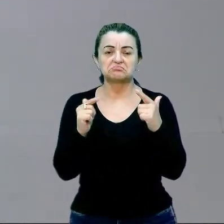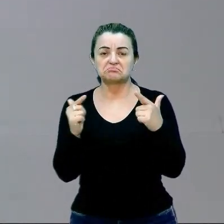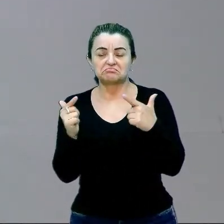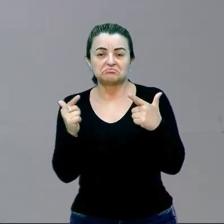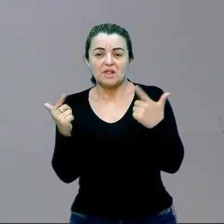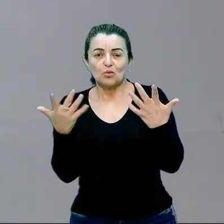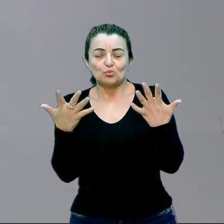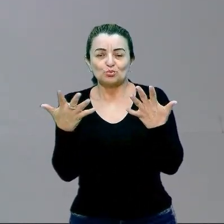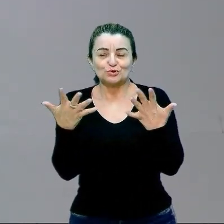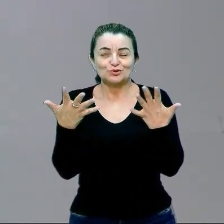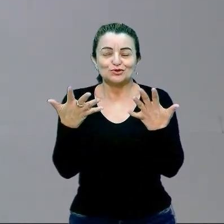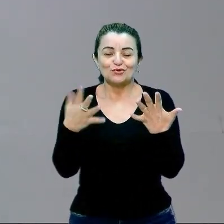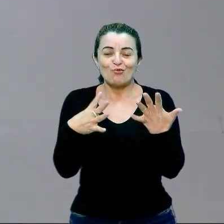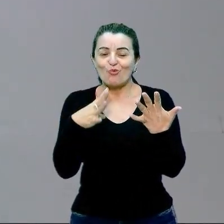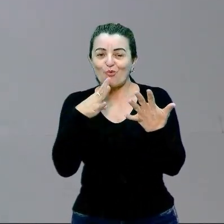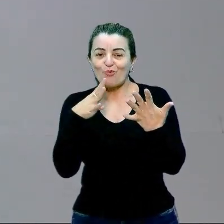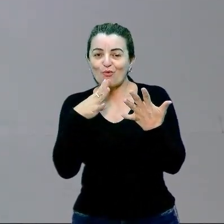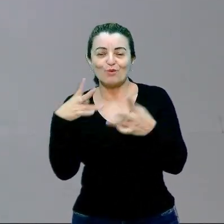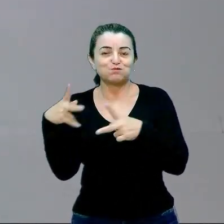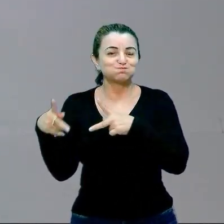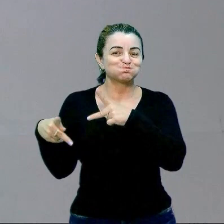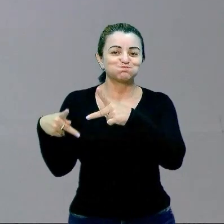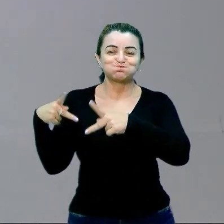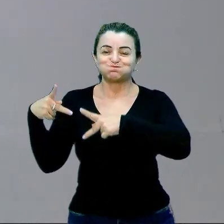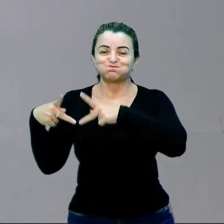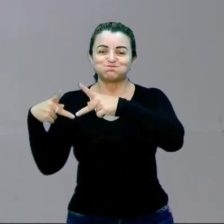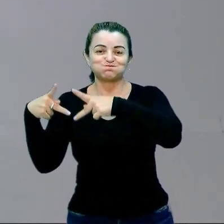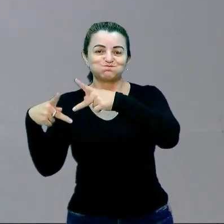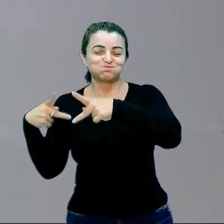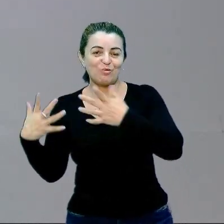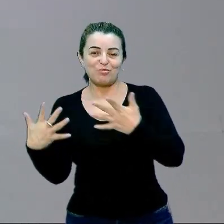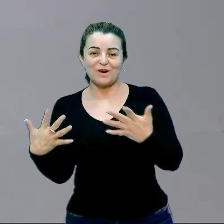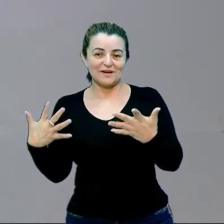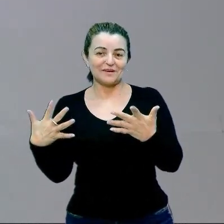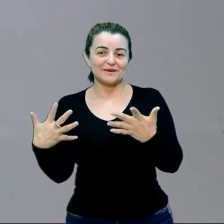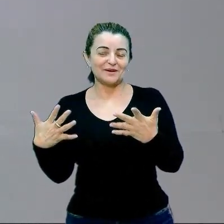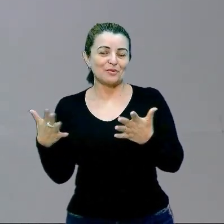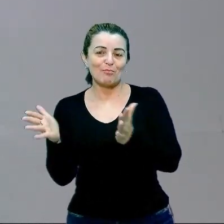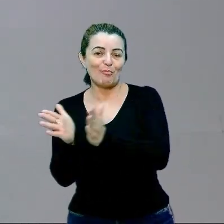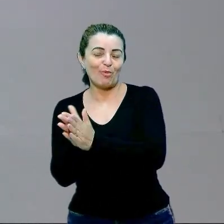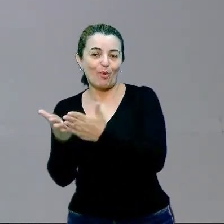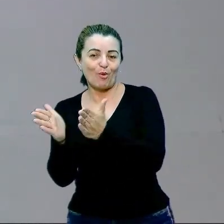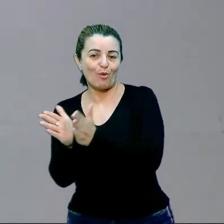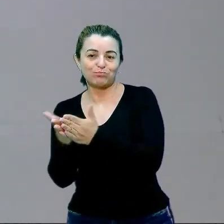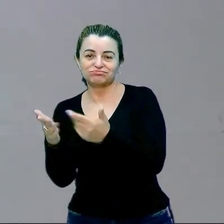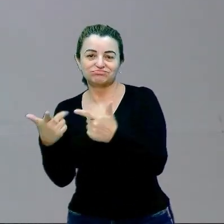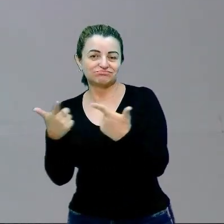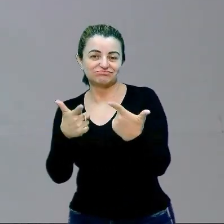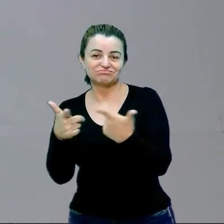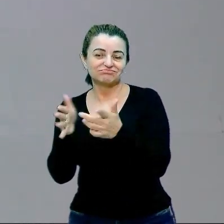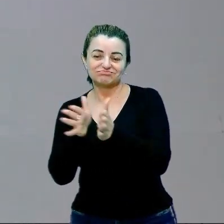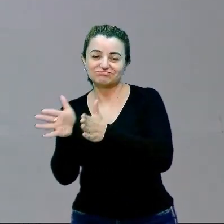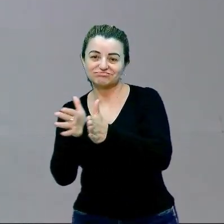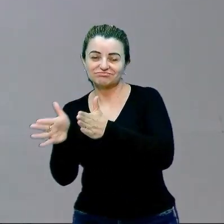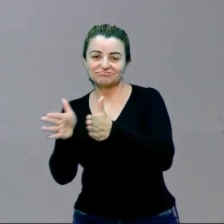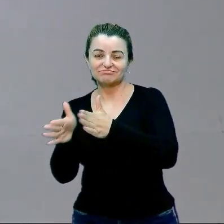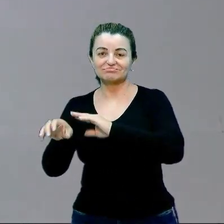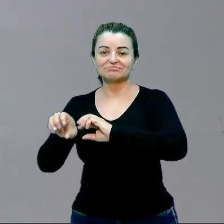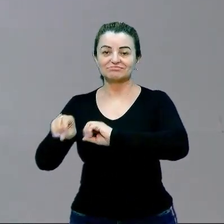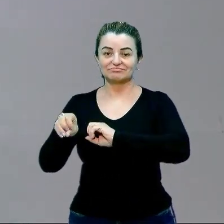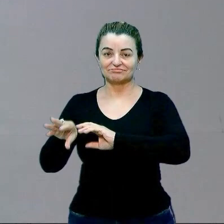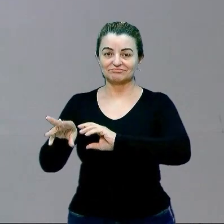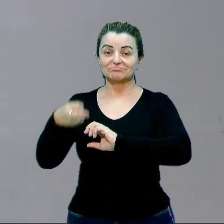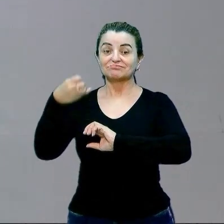se popularizava no sentido das camadas mais pobres, que não tinham acesso à educação. Então, quando a